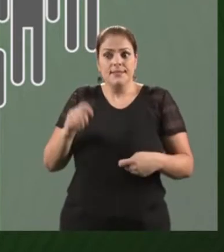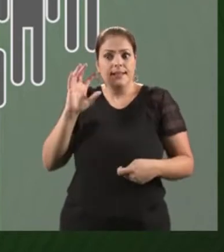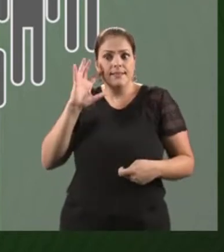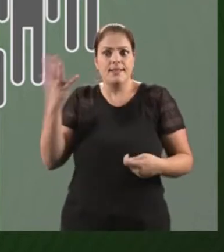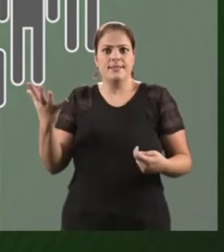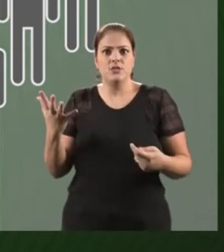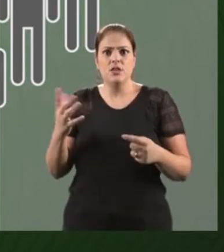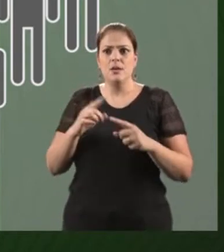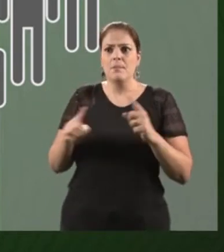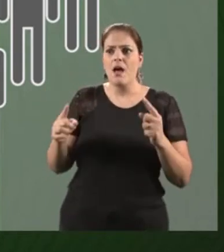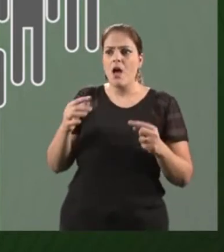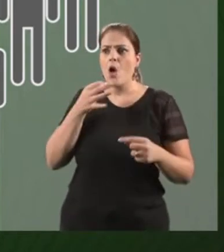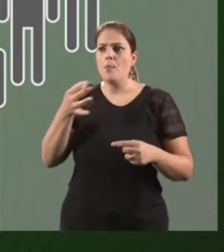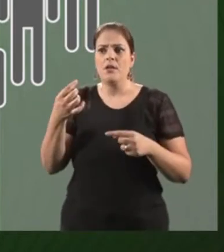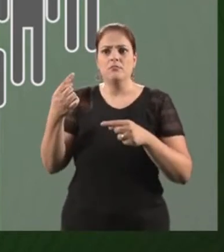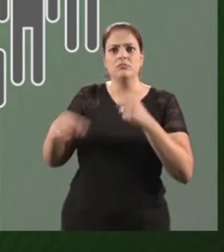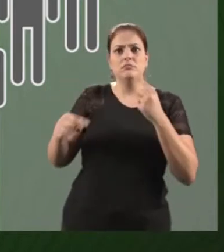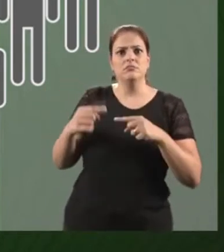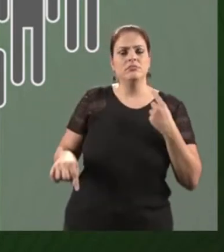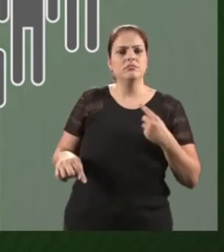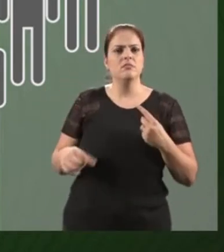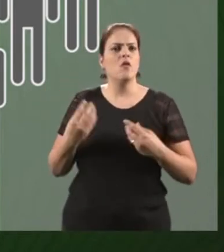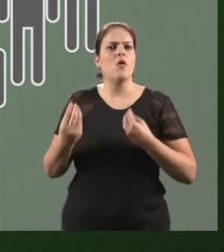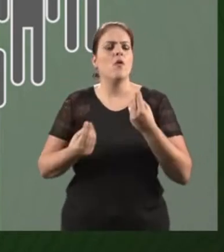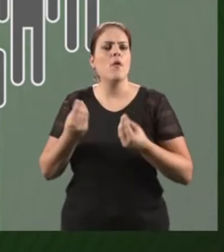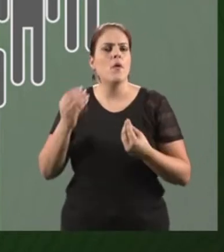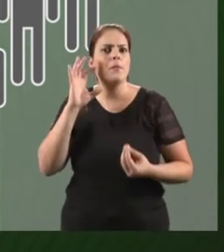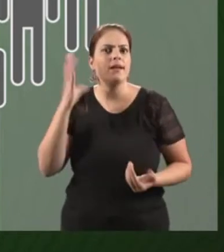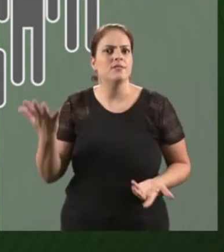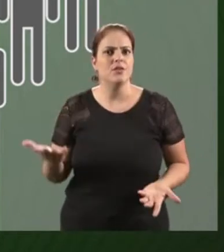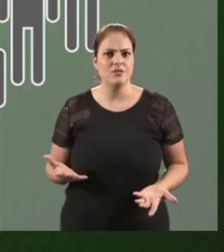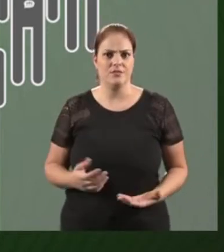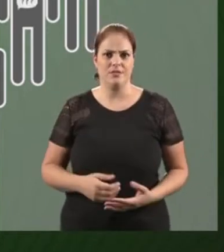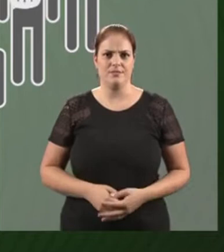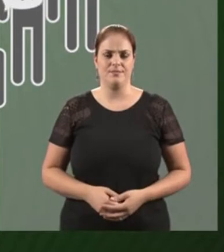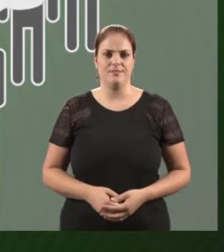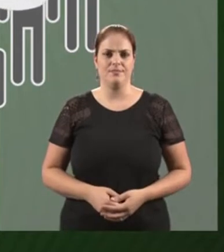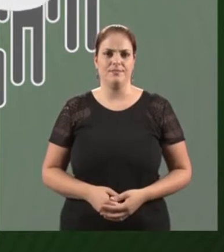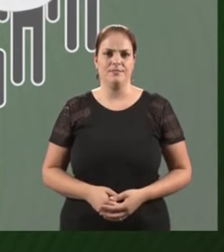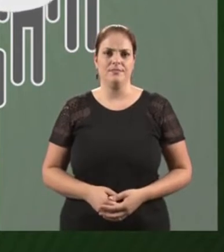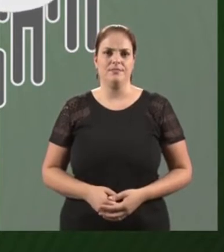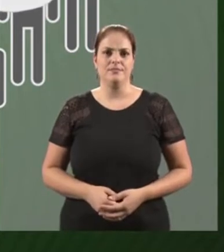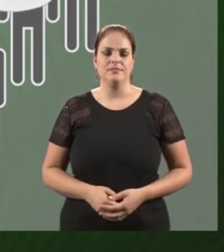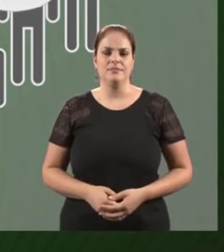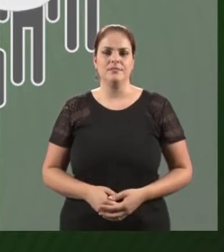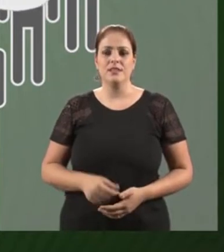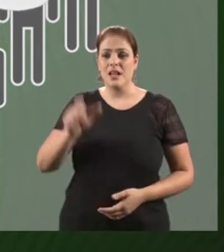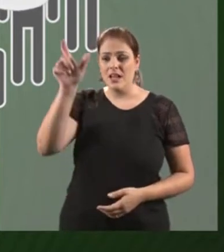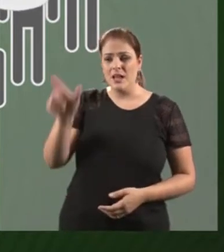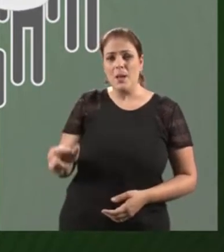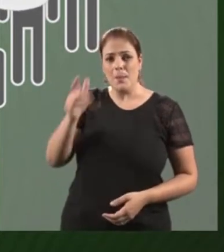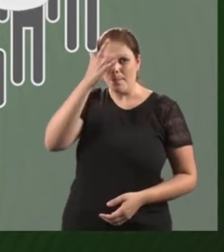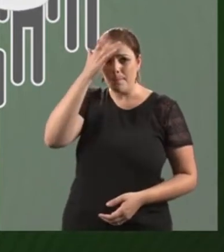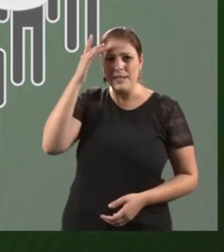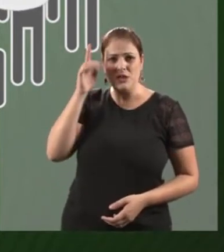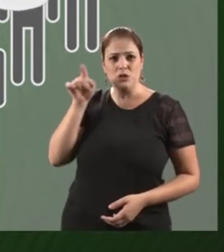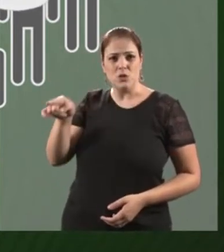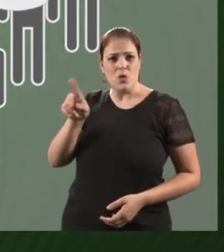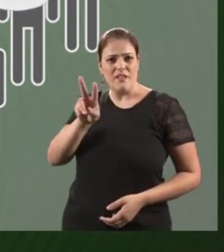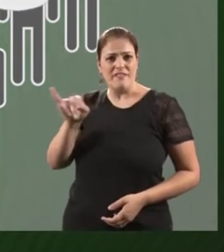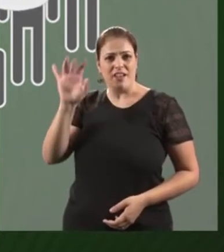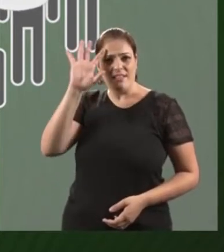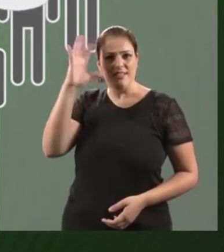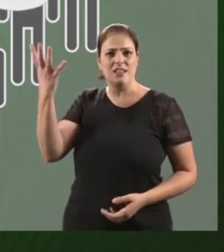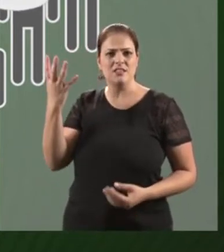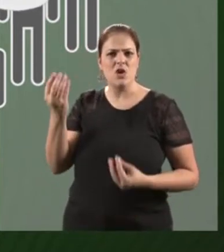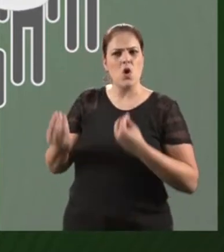para o grupo e quais os métodos que usamos para tanto? Como são escolhidas as pessoas que vão tomar as